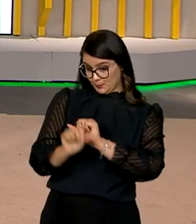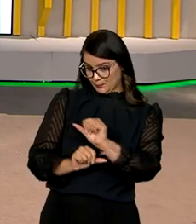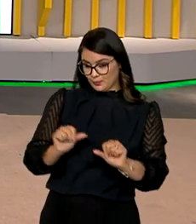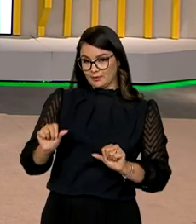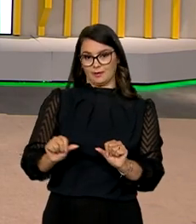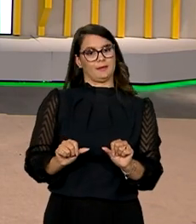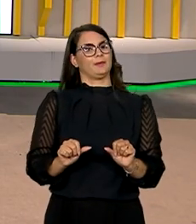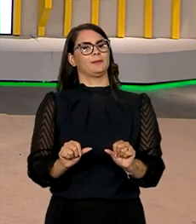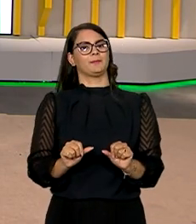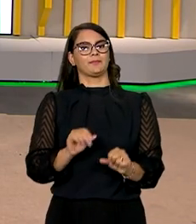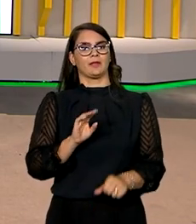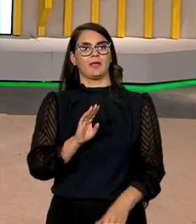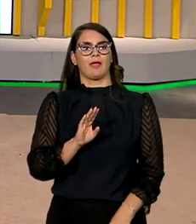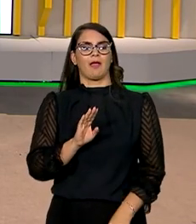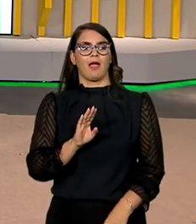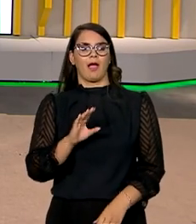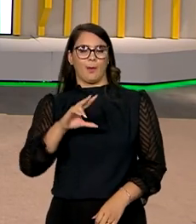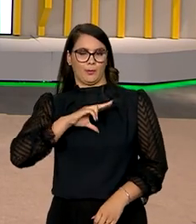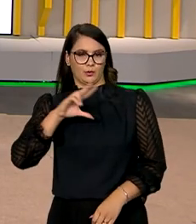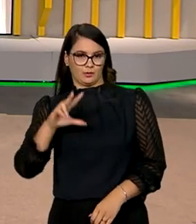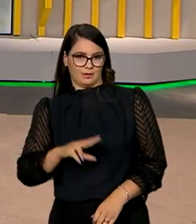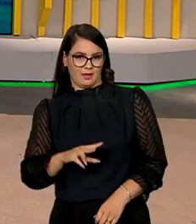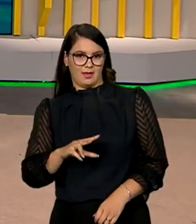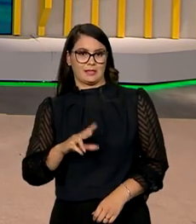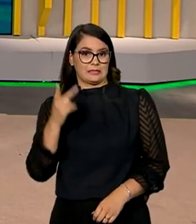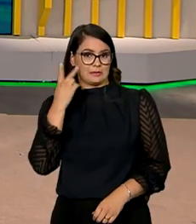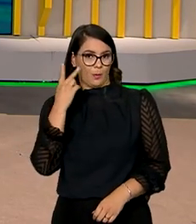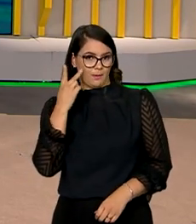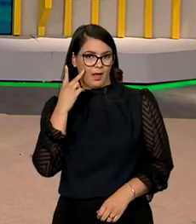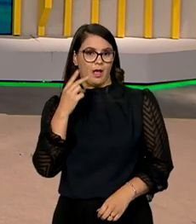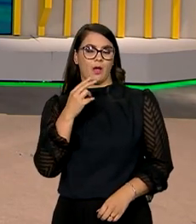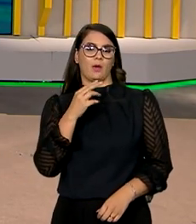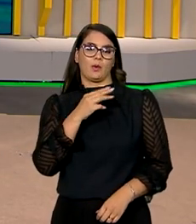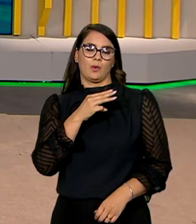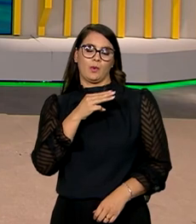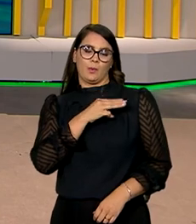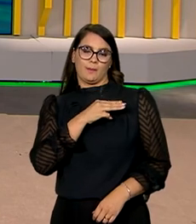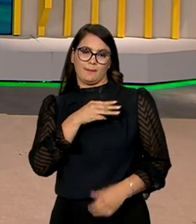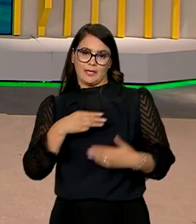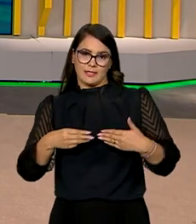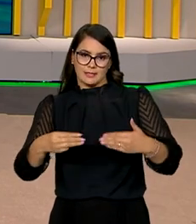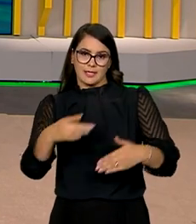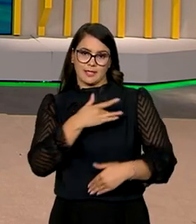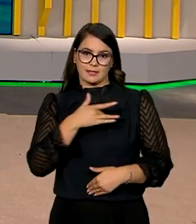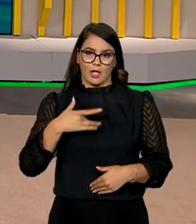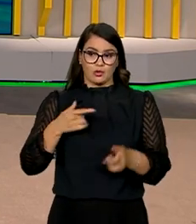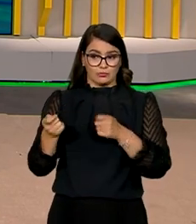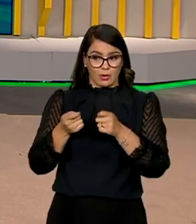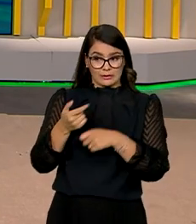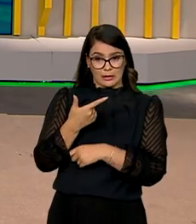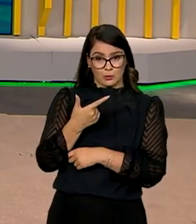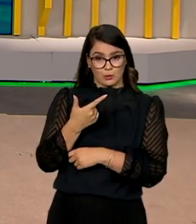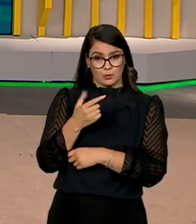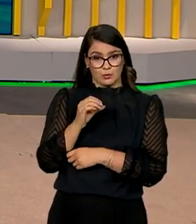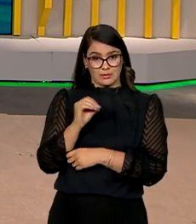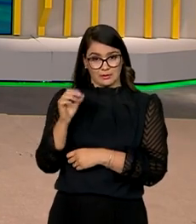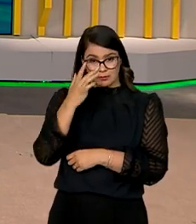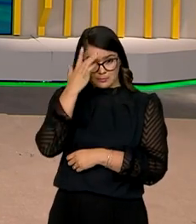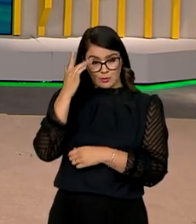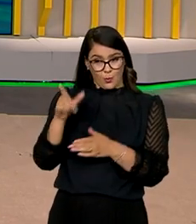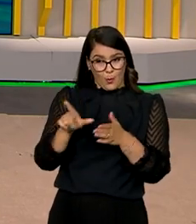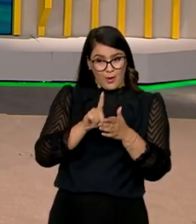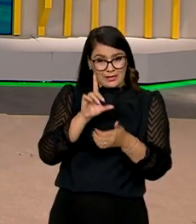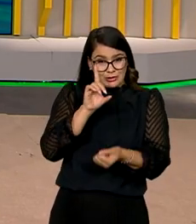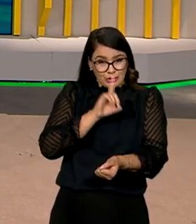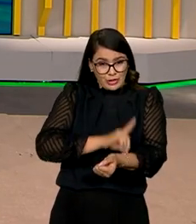A Beneficência Portuguesa de São Paulo e o Ministério da Saúde estão monitorando 220 pacientes com pré-diabetes por